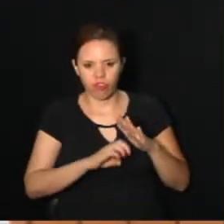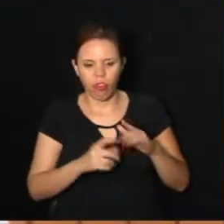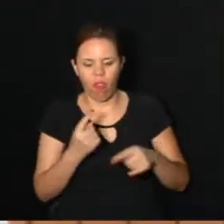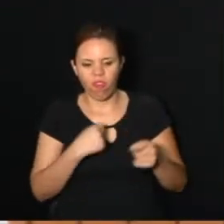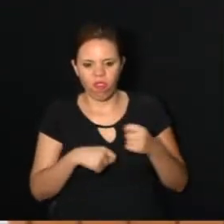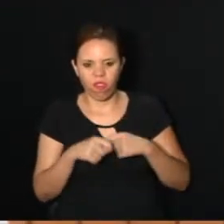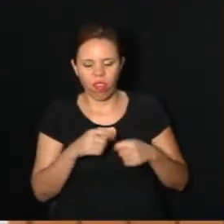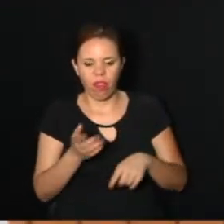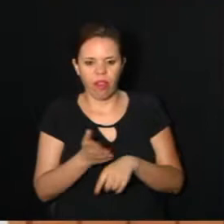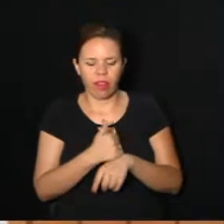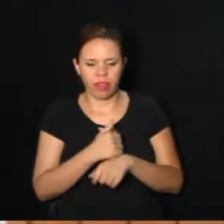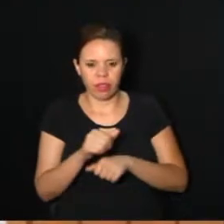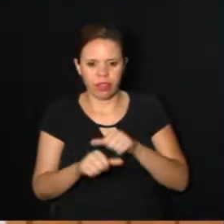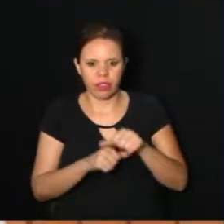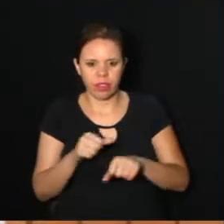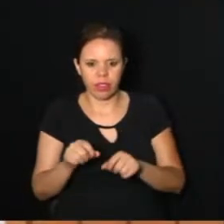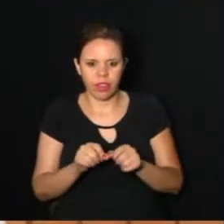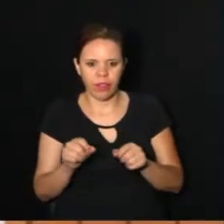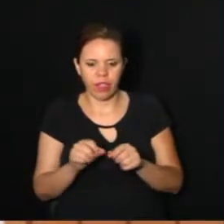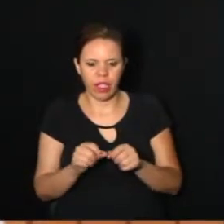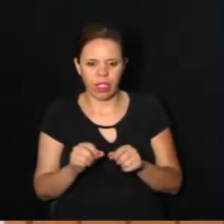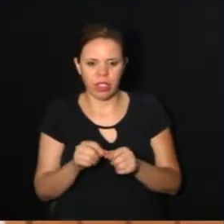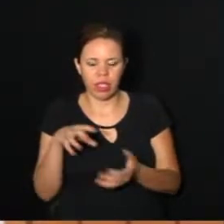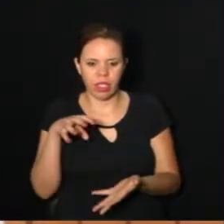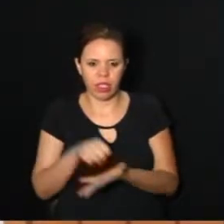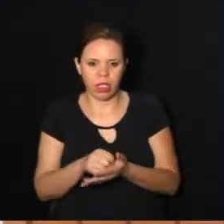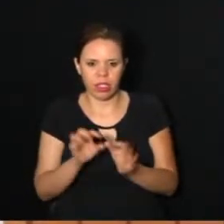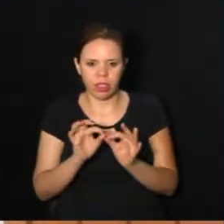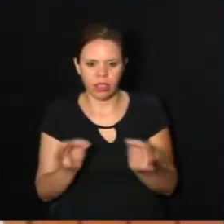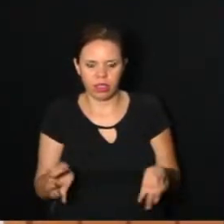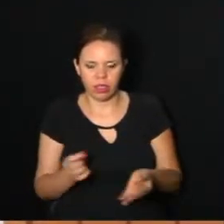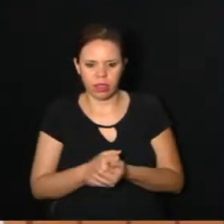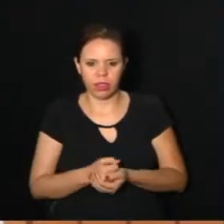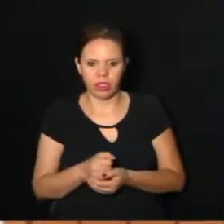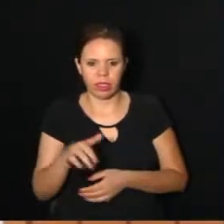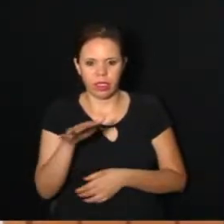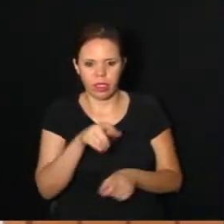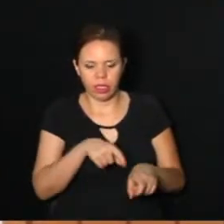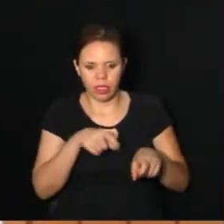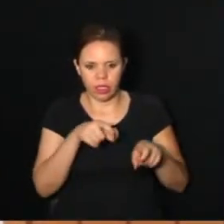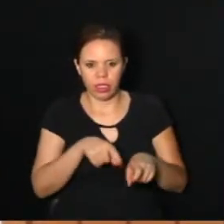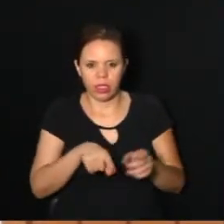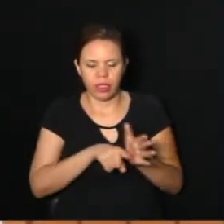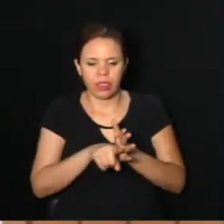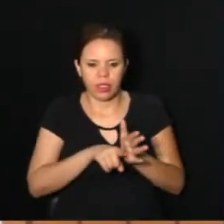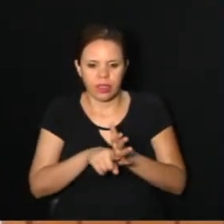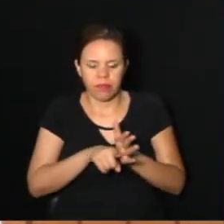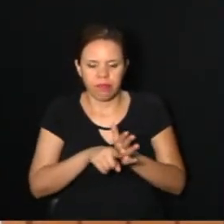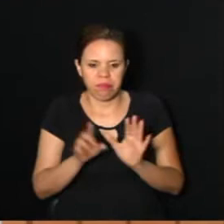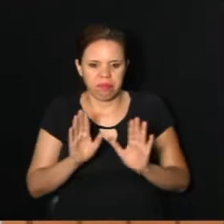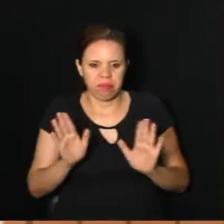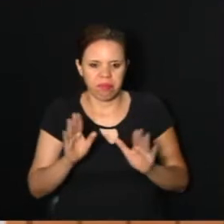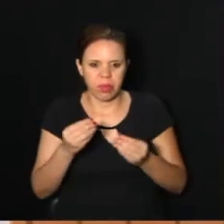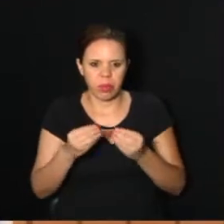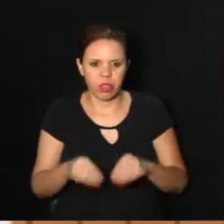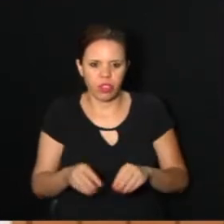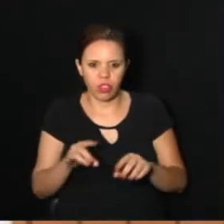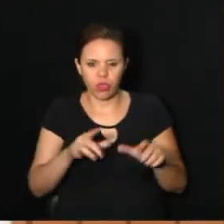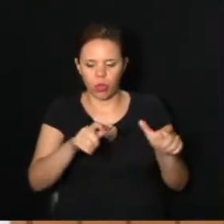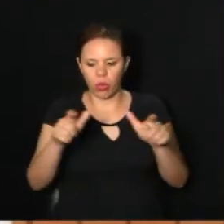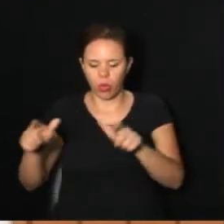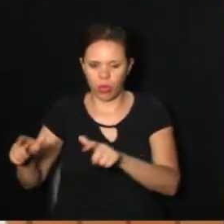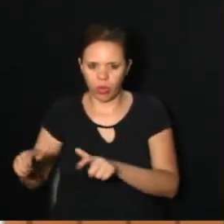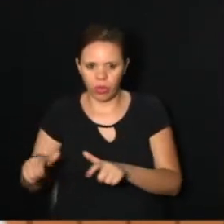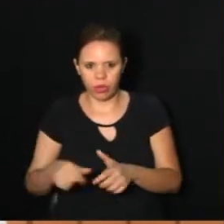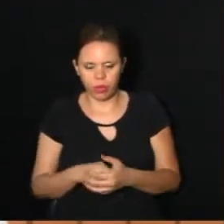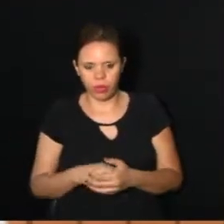dele se transformar, ele faz um pequeno cadastra a área dele sem levantamento, planeamento, sem nada, só o perímetro